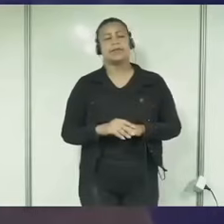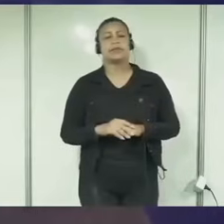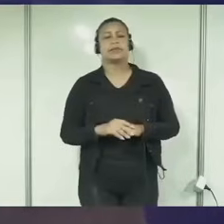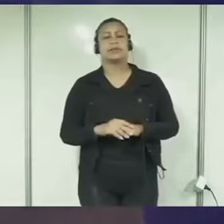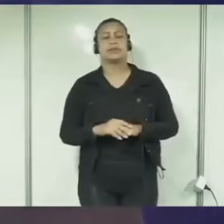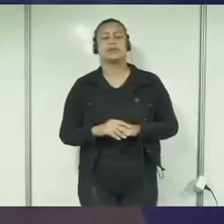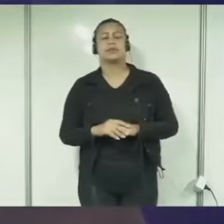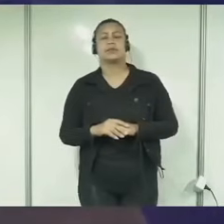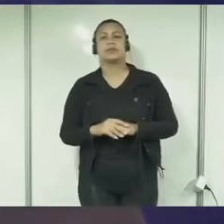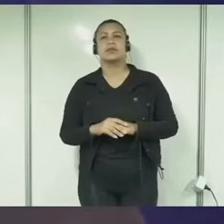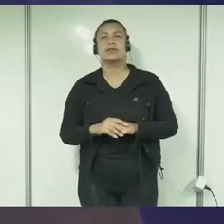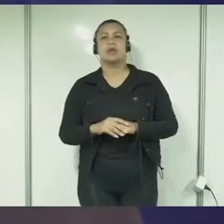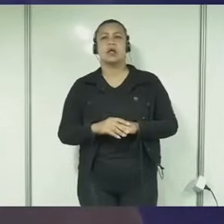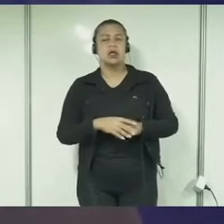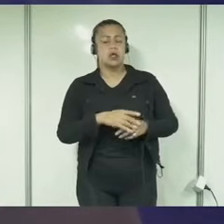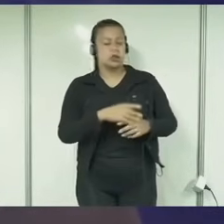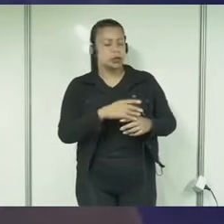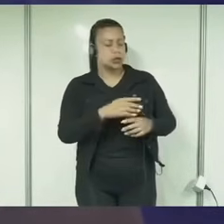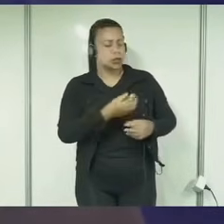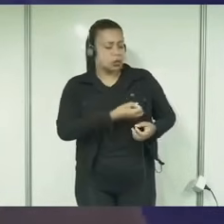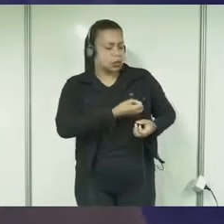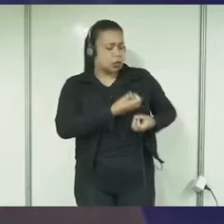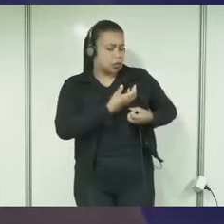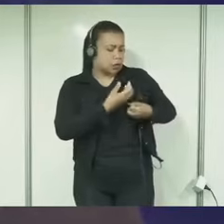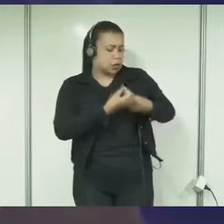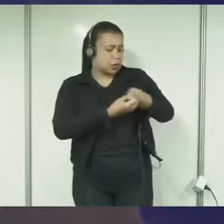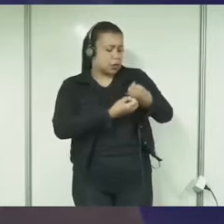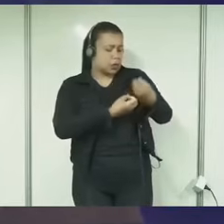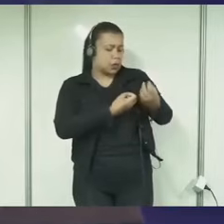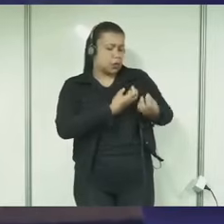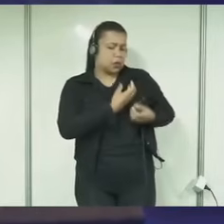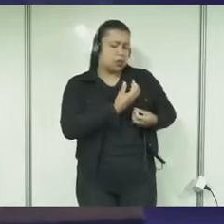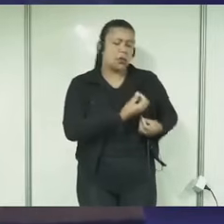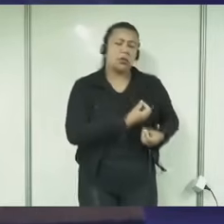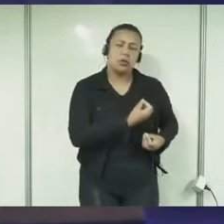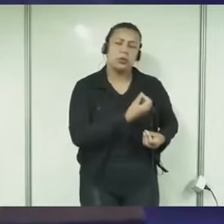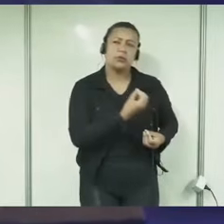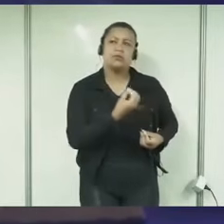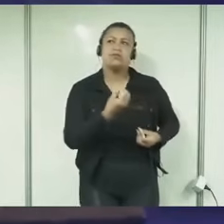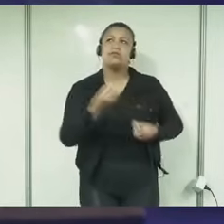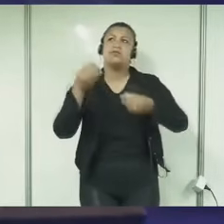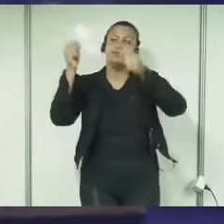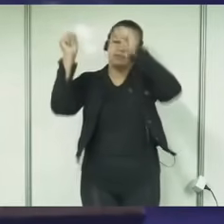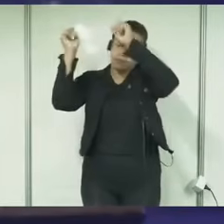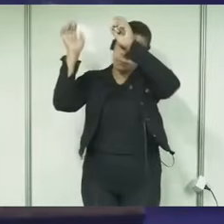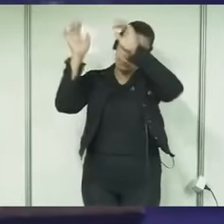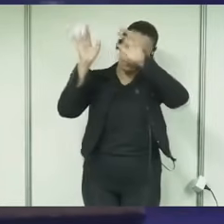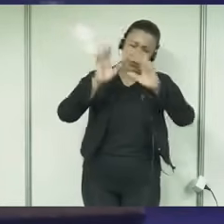permaneça no nosso coração, na nossa vida, e se espalhe no universo inteiro,